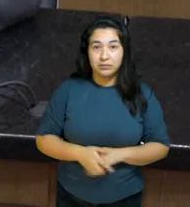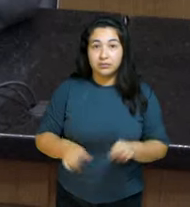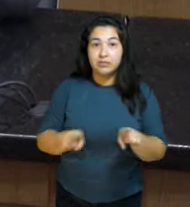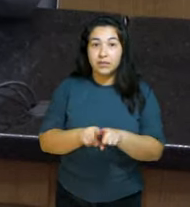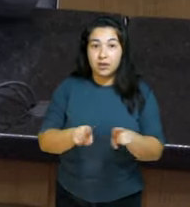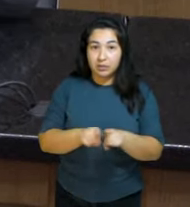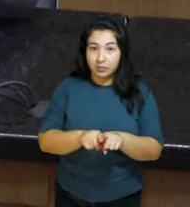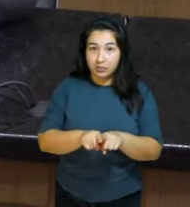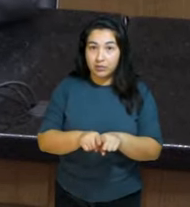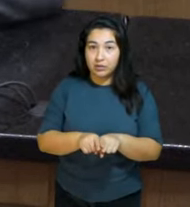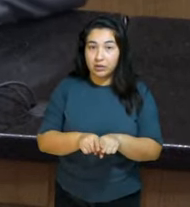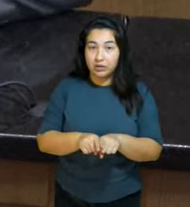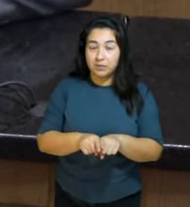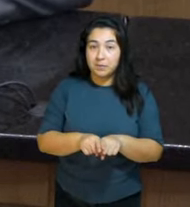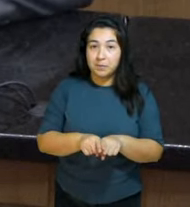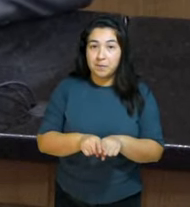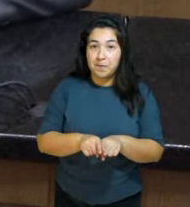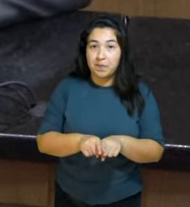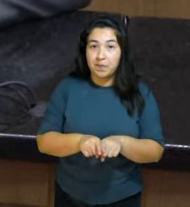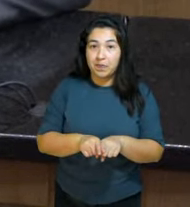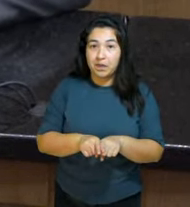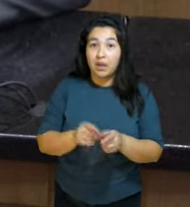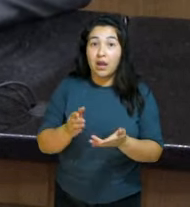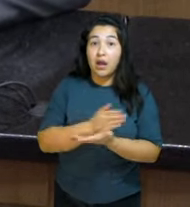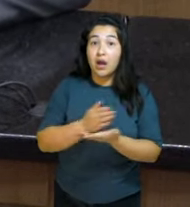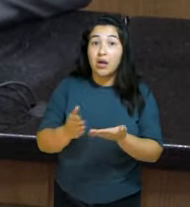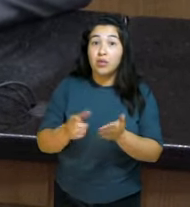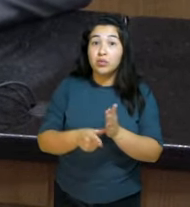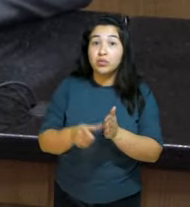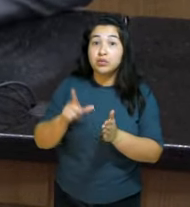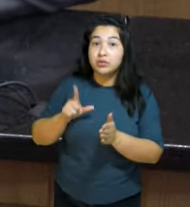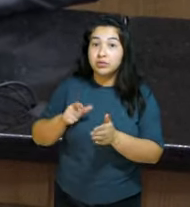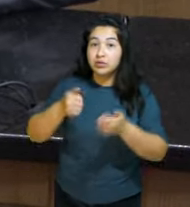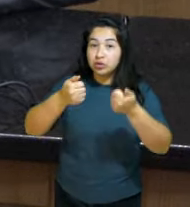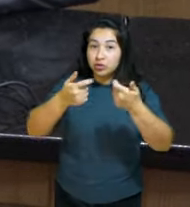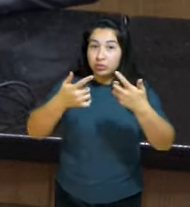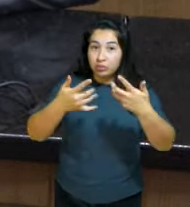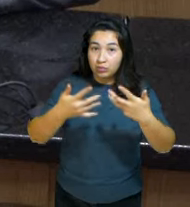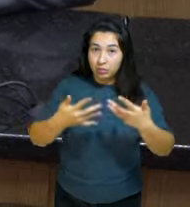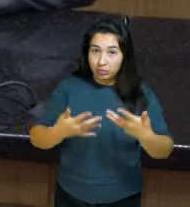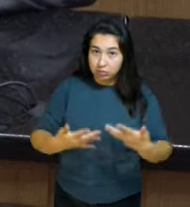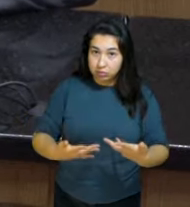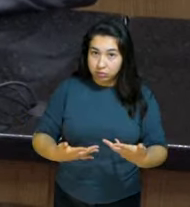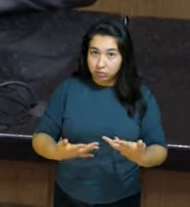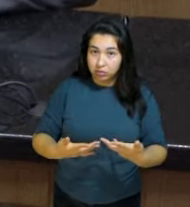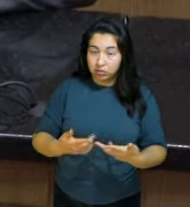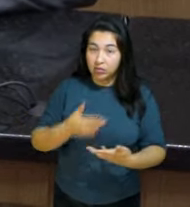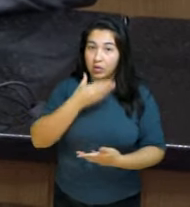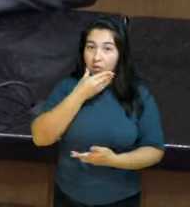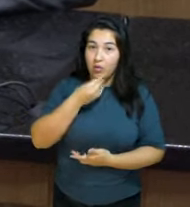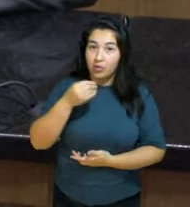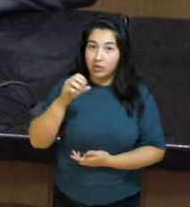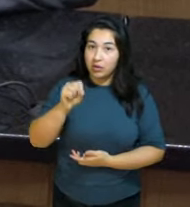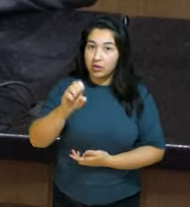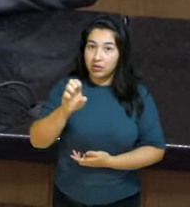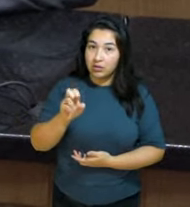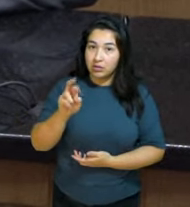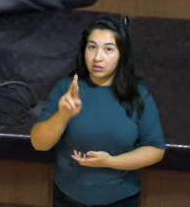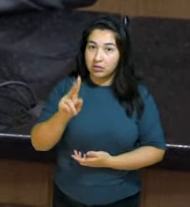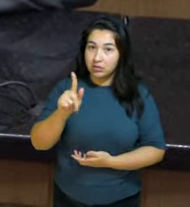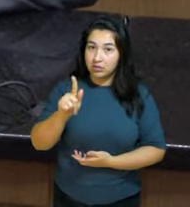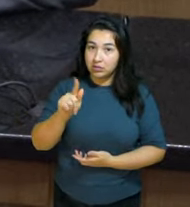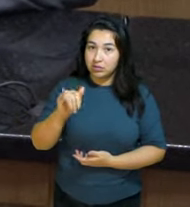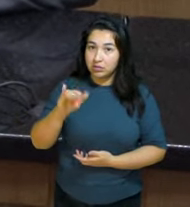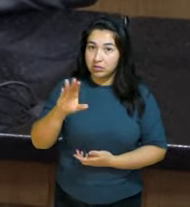ratificar aqui as palavras de alguns que me antecederam. Ratificar as palavras do Sérgio Galdino, que acabou